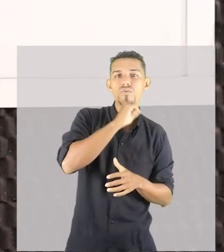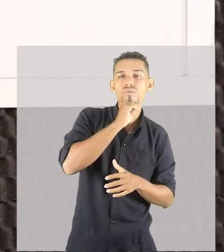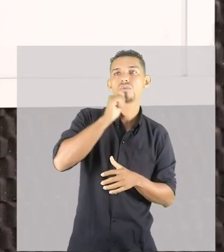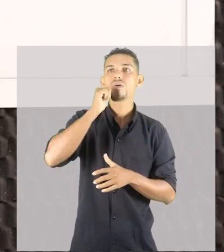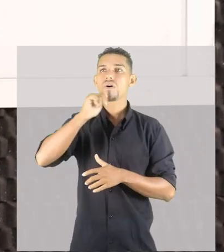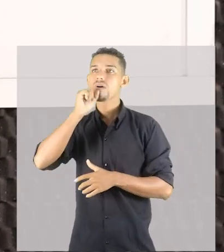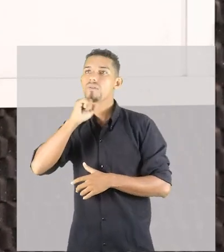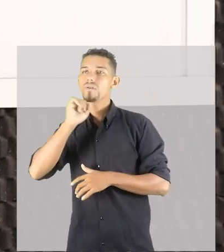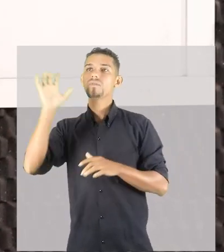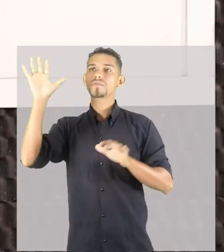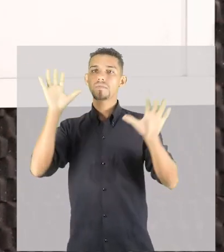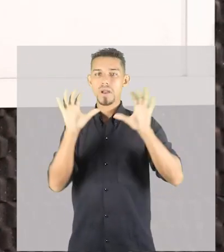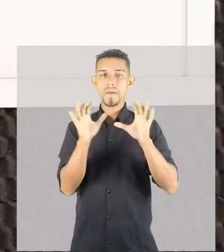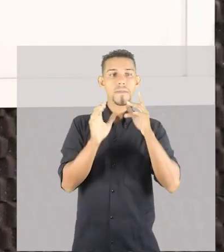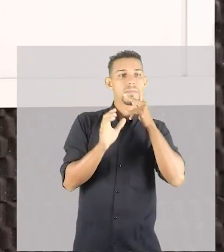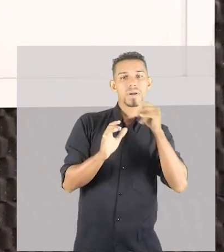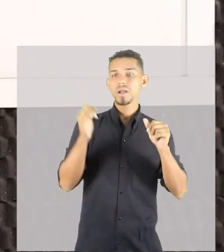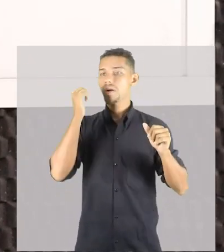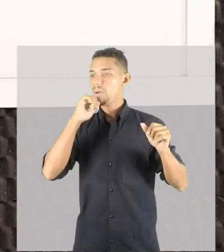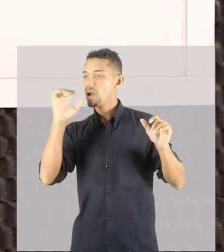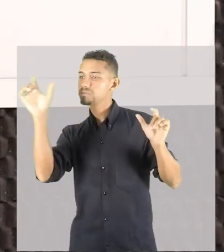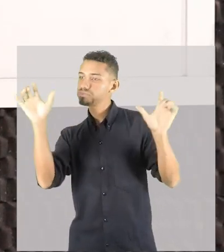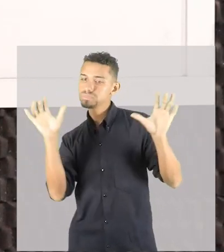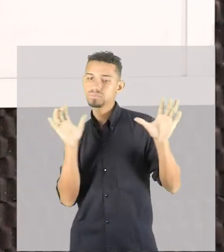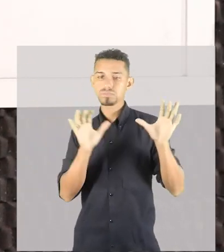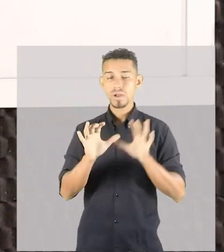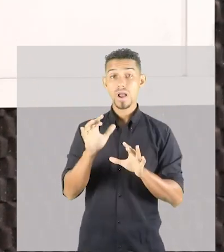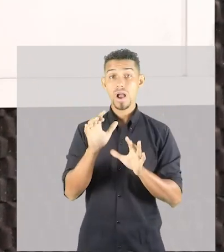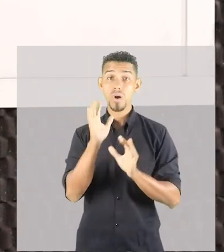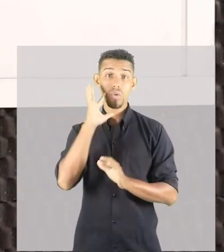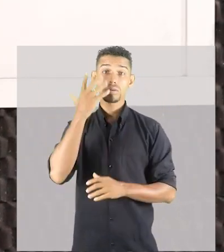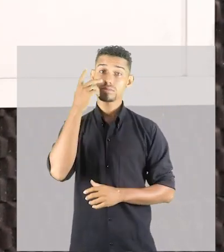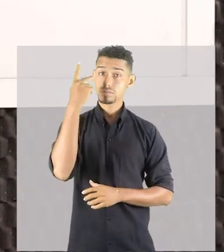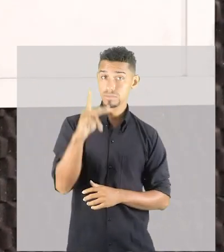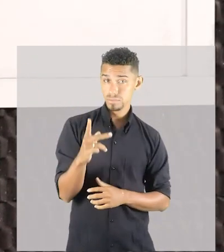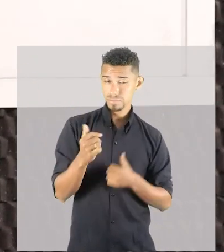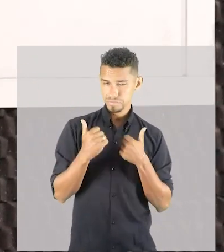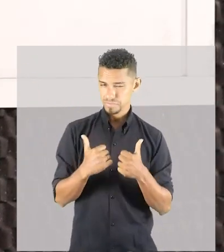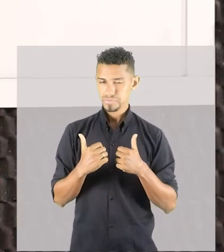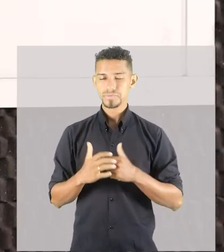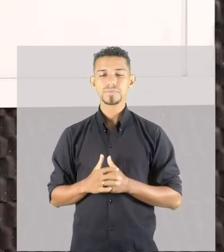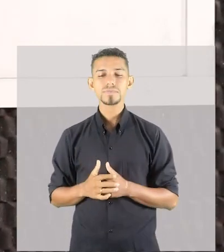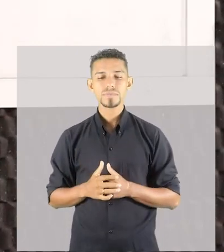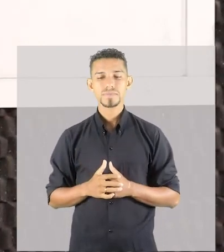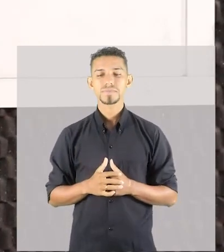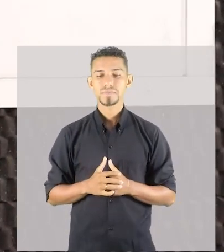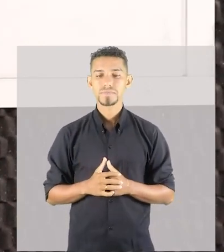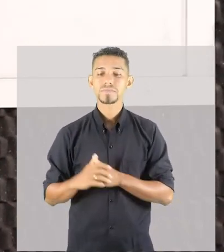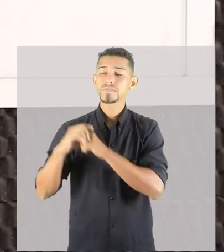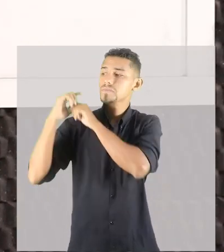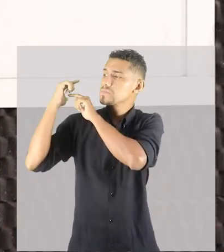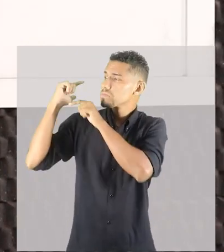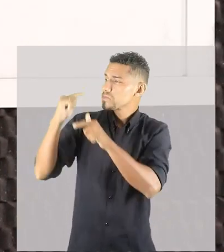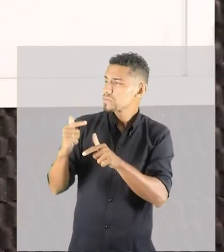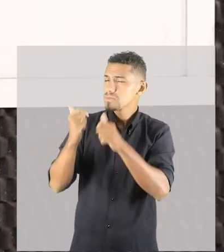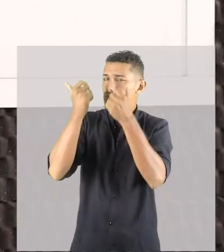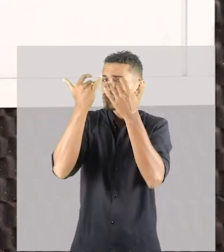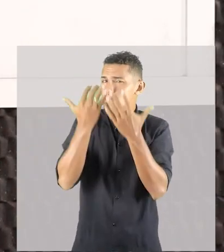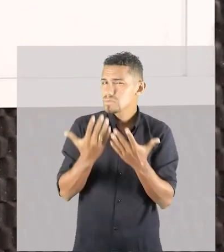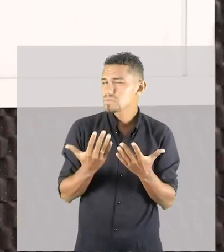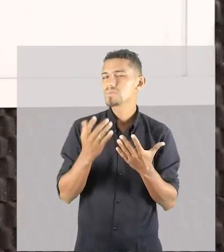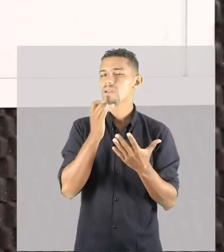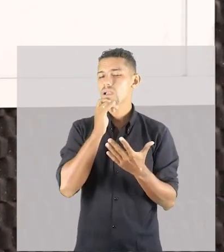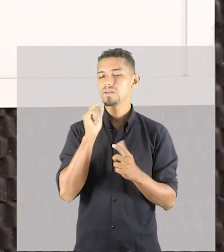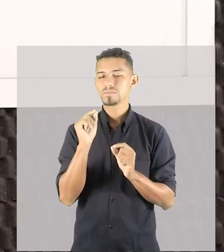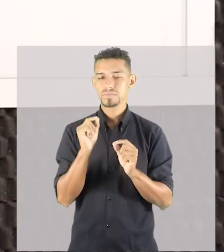para que a gente consiga entender de fato como que isso vai ocorrer, tá certo? Então vamos lá. Na herança quantitativa fala-se o